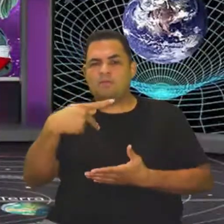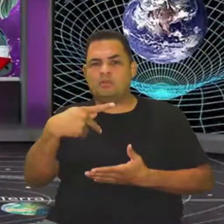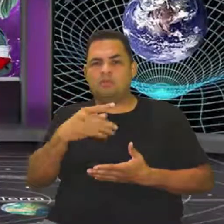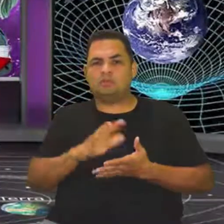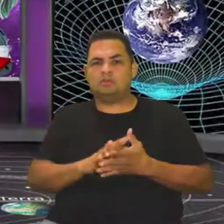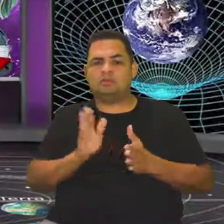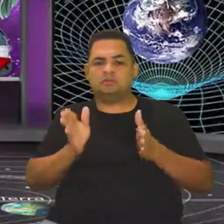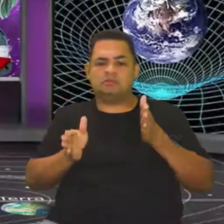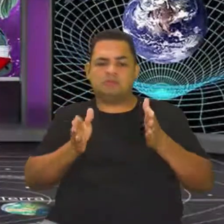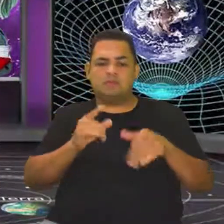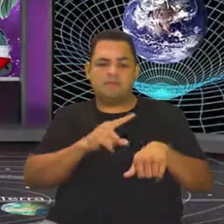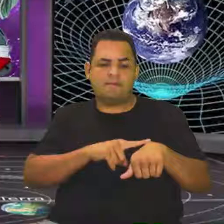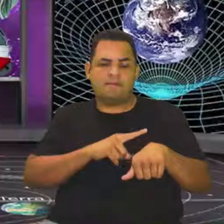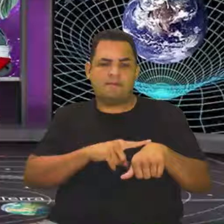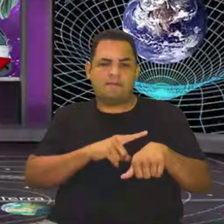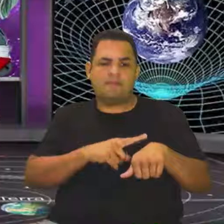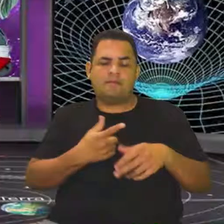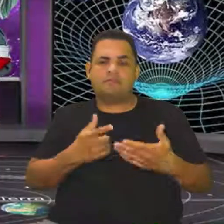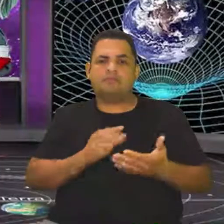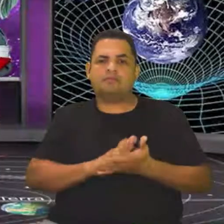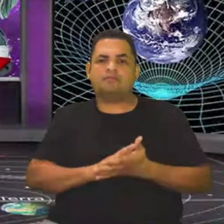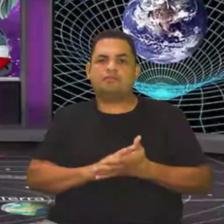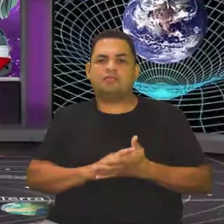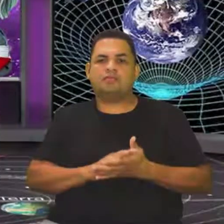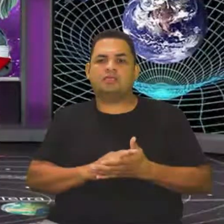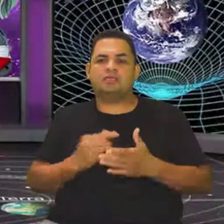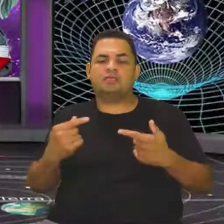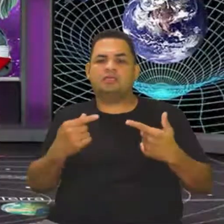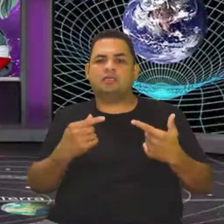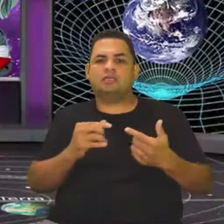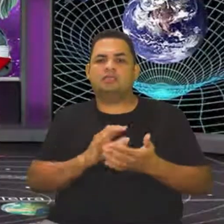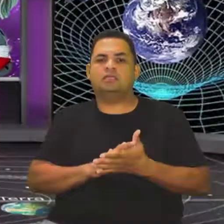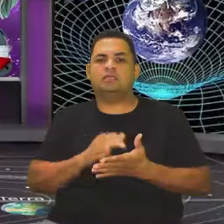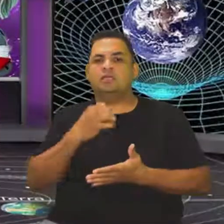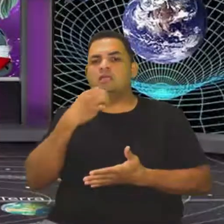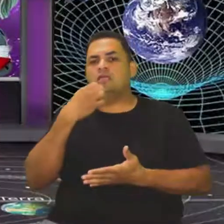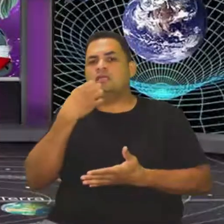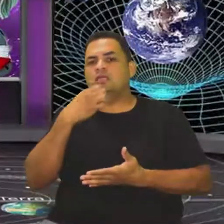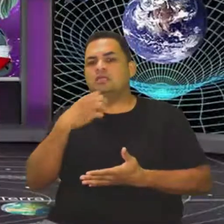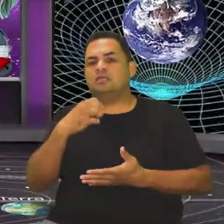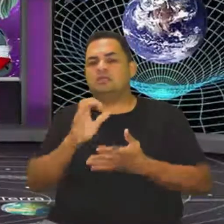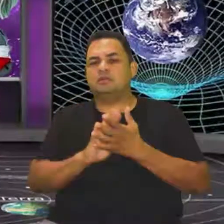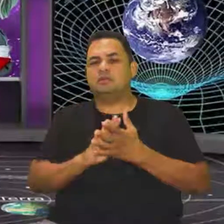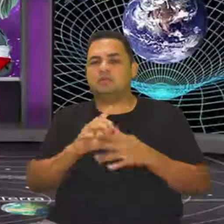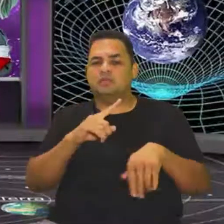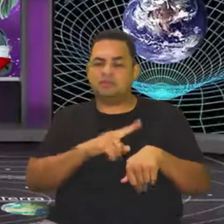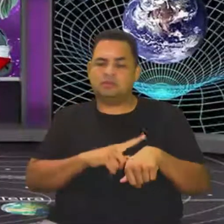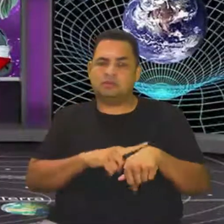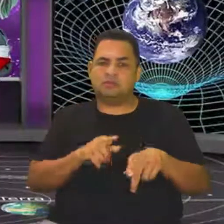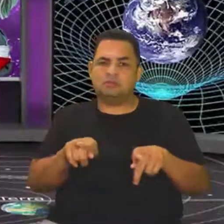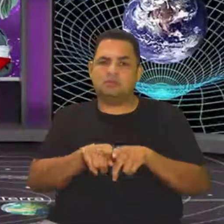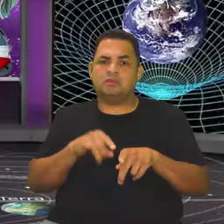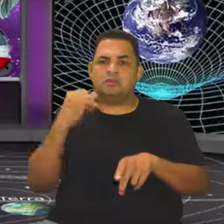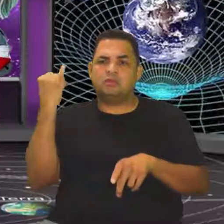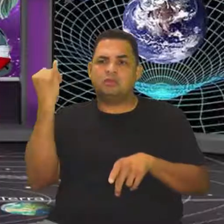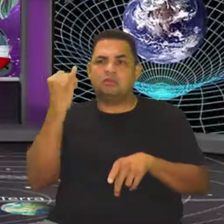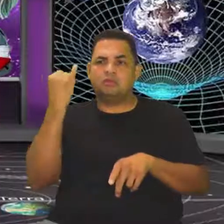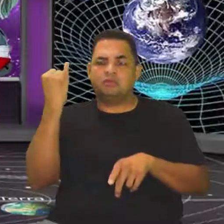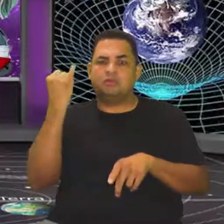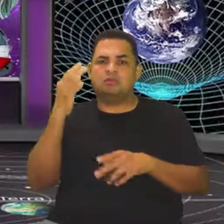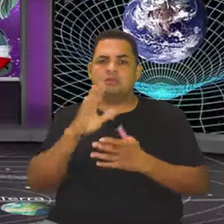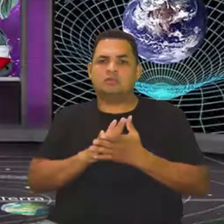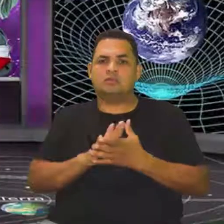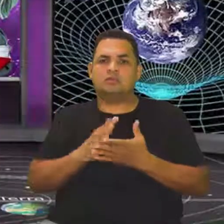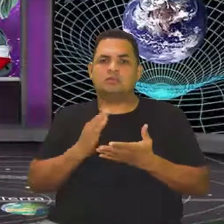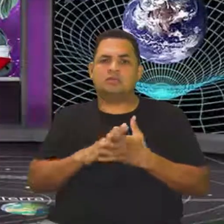tempo. E a potência está relacionado à energia por tempo. Então é importante também você ver aquilo. Então